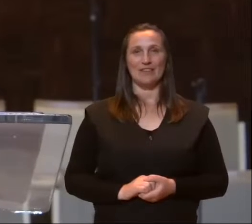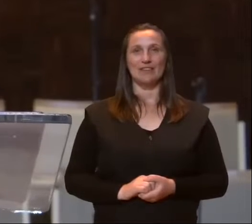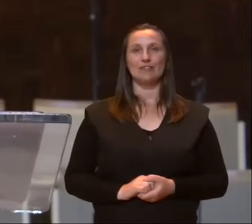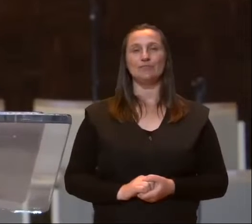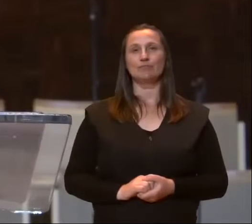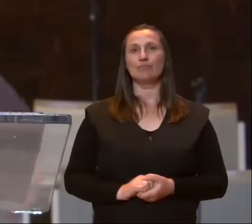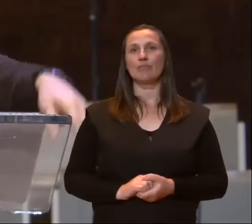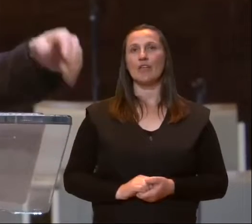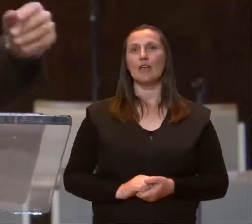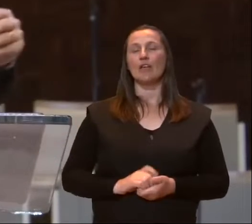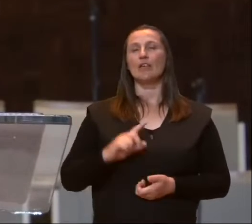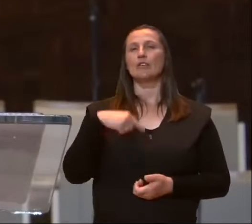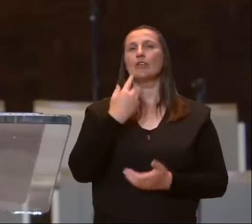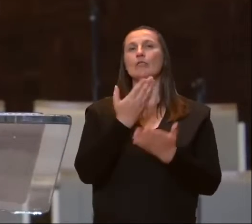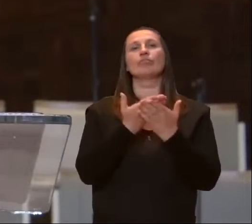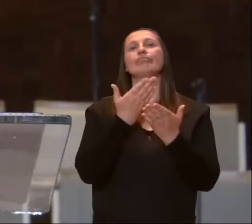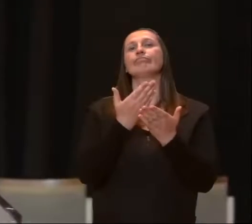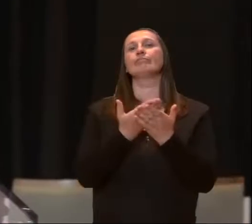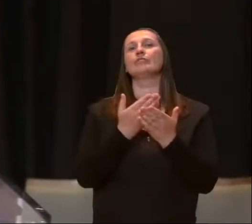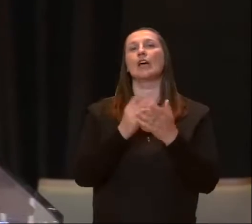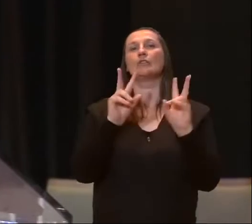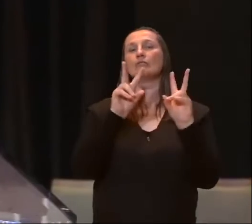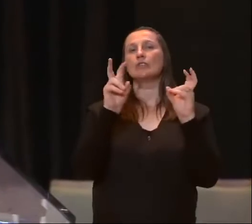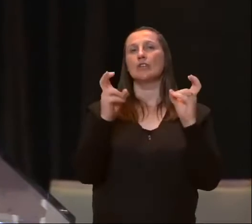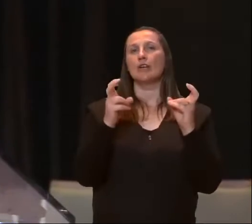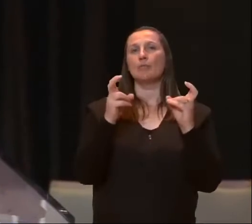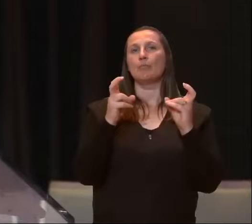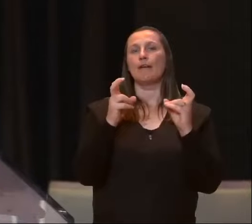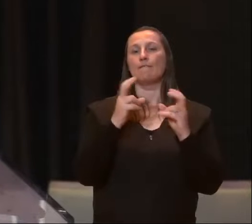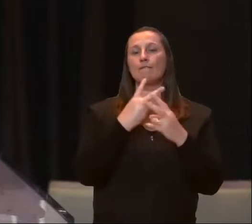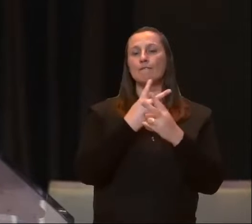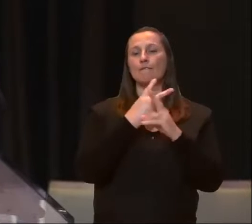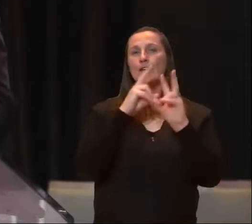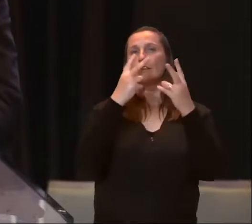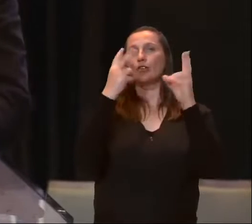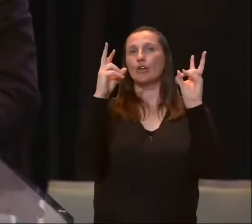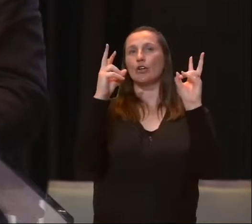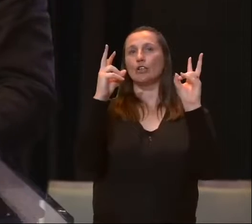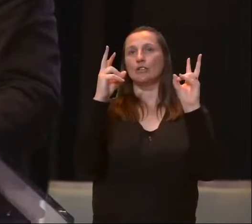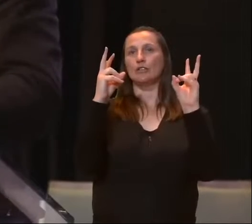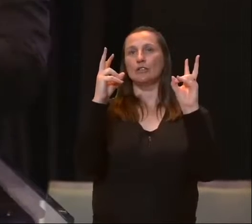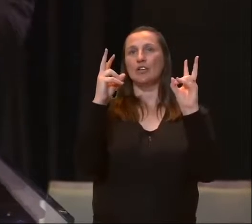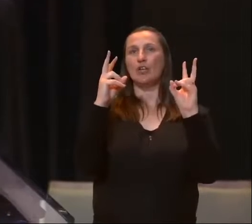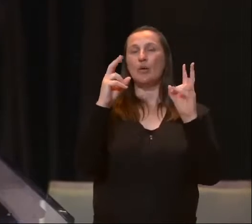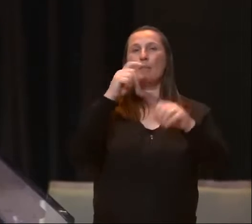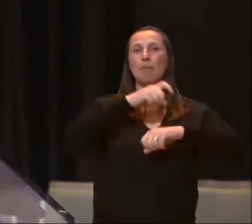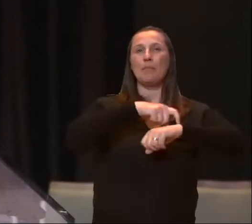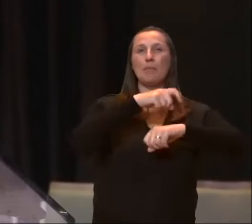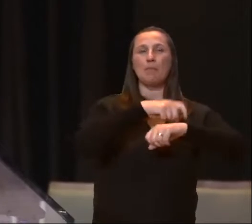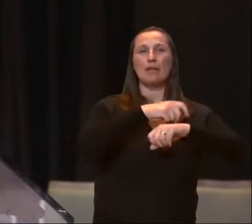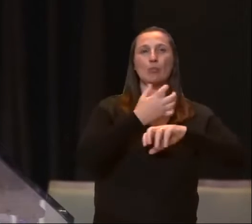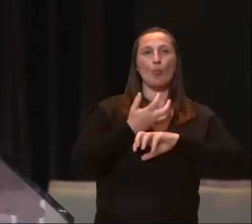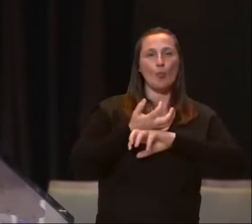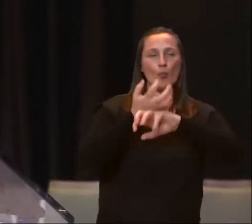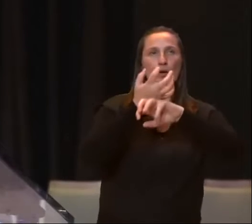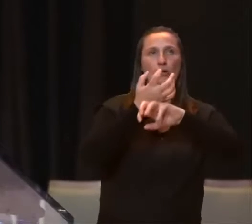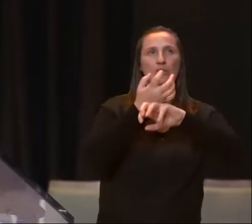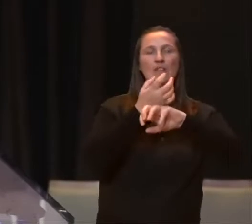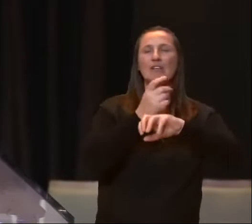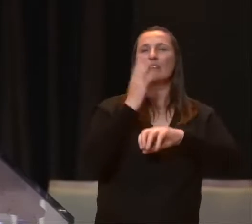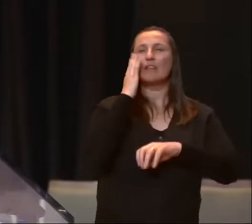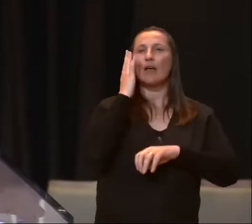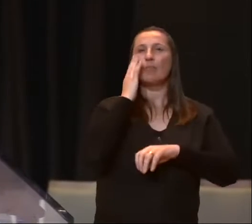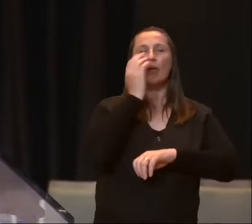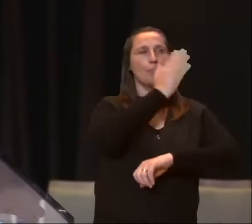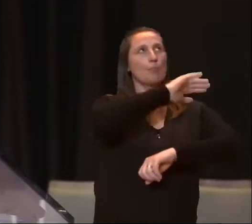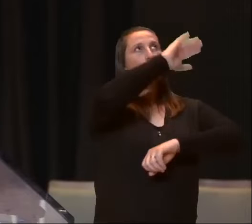eu tenho falado sobre as vitórias nos vales. O Deus das montanhas